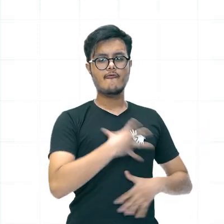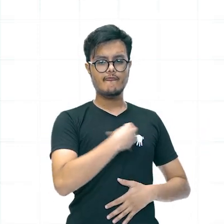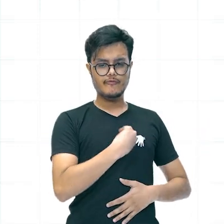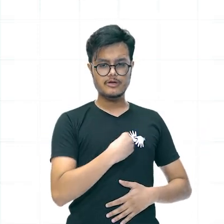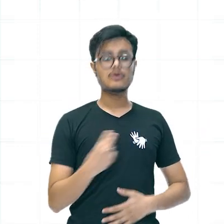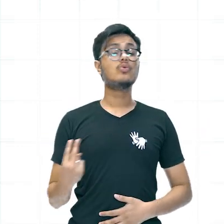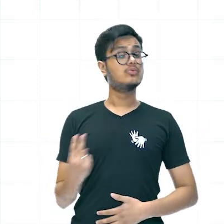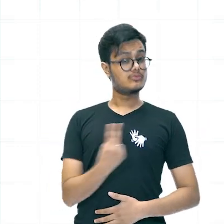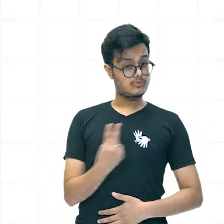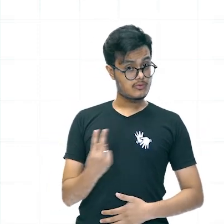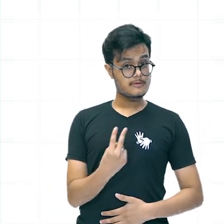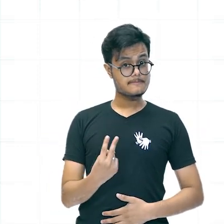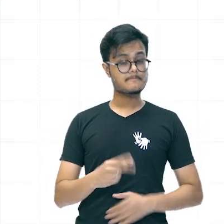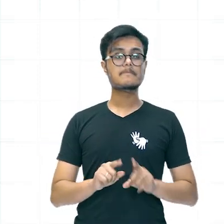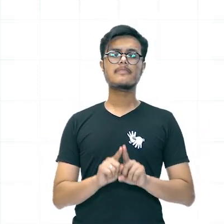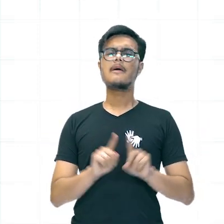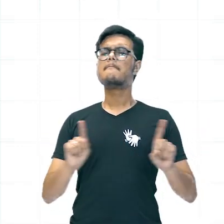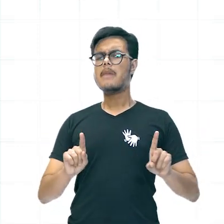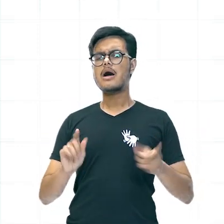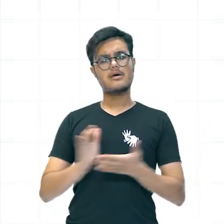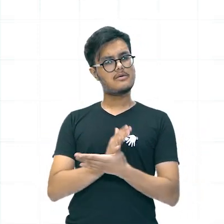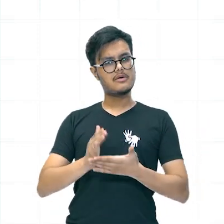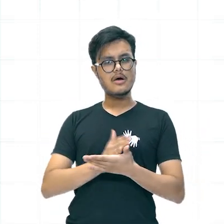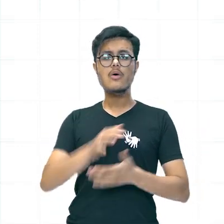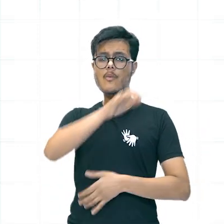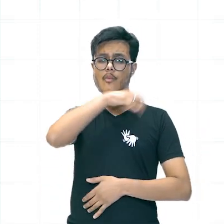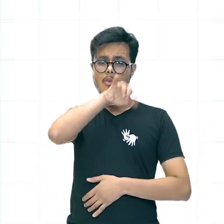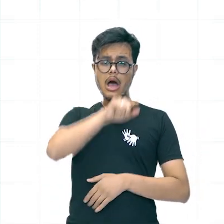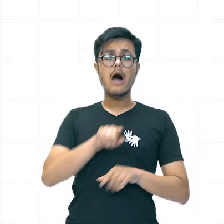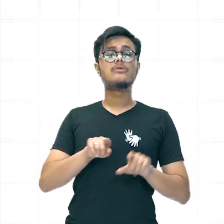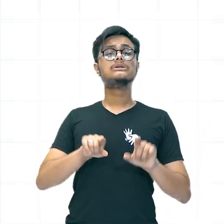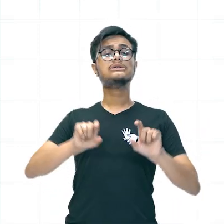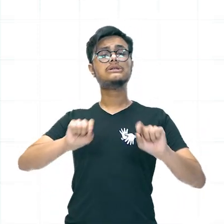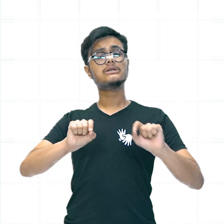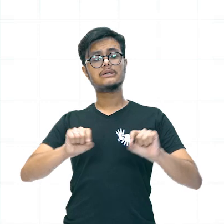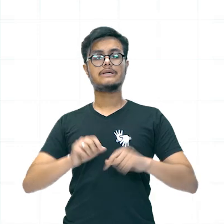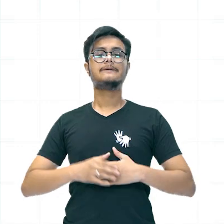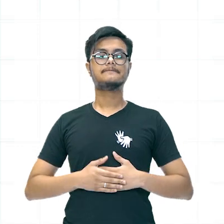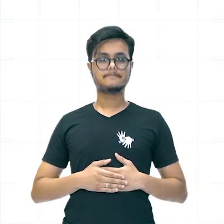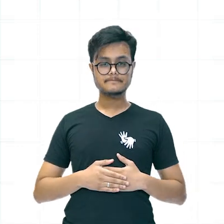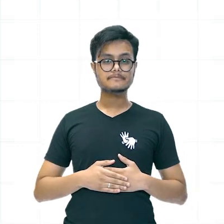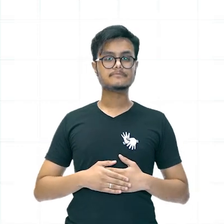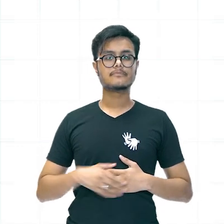de reprodução. Embora na maioria das espécies de cifozoários